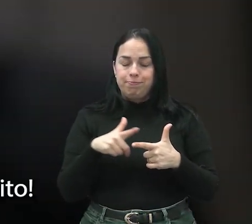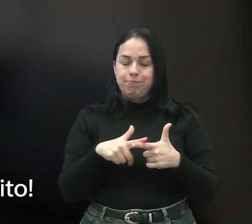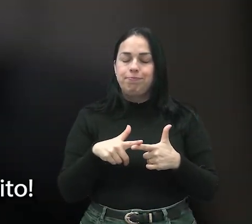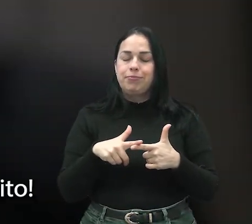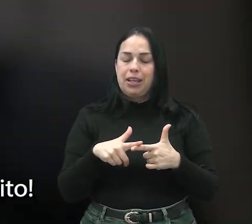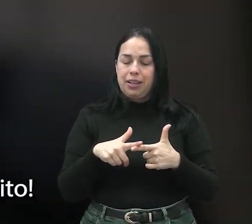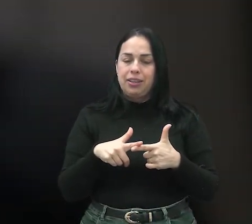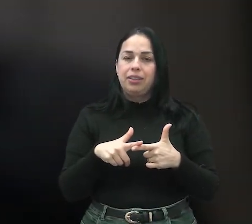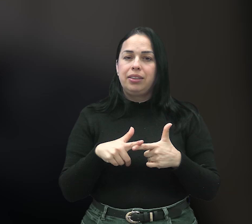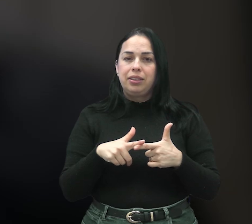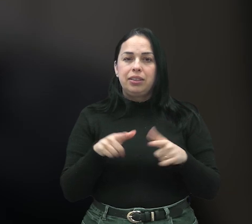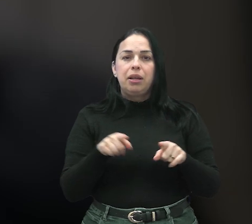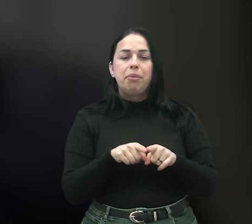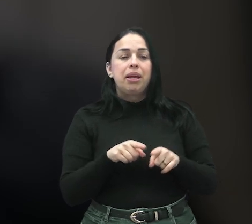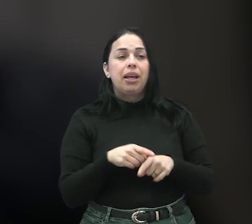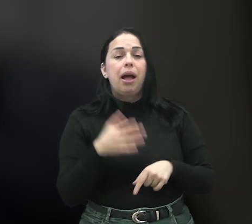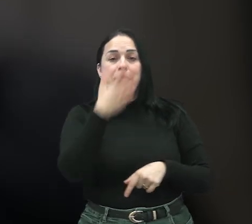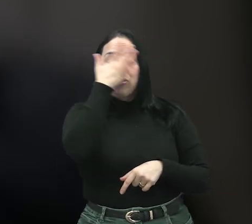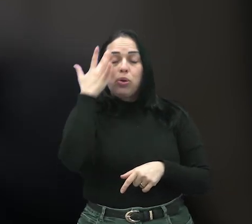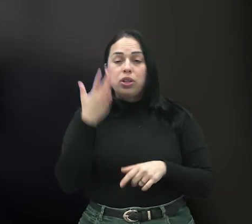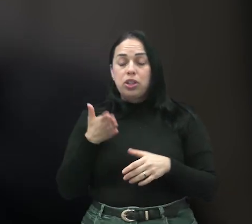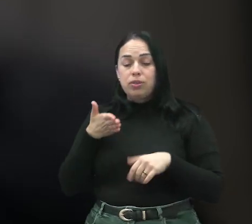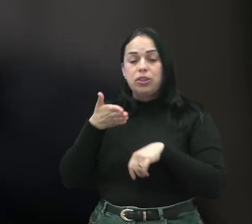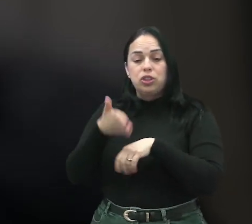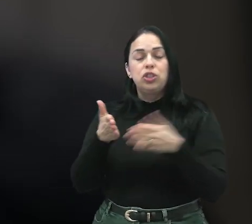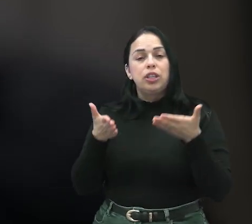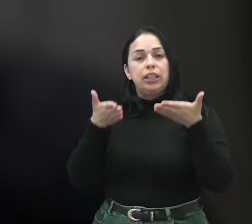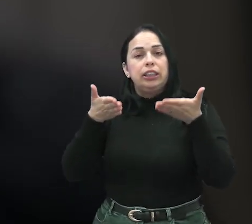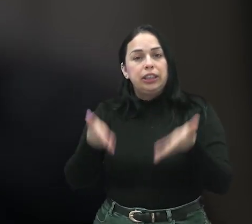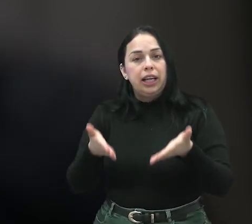Anônimos é perfeito. Quem chega em Jogadores Anônimos,